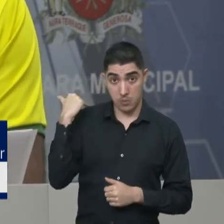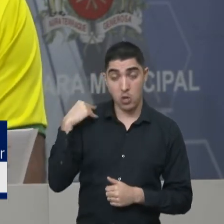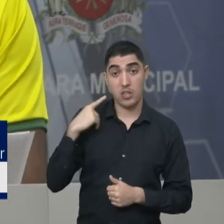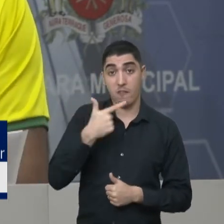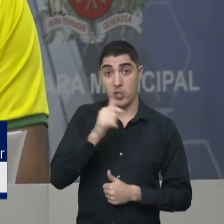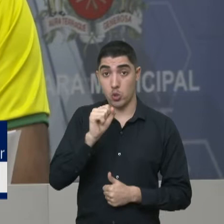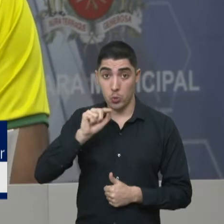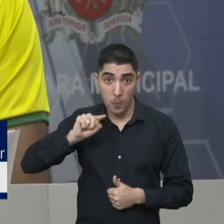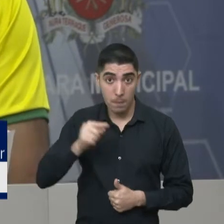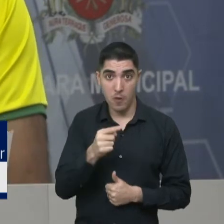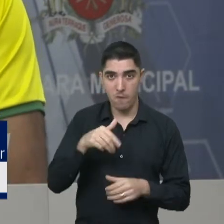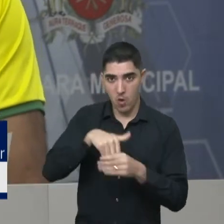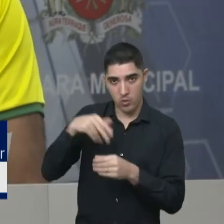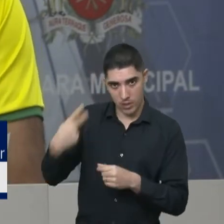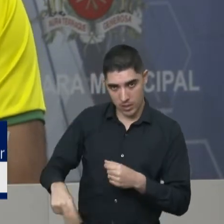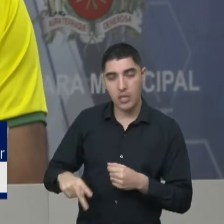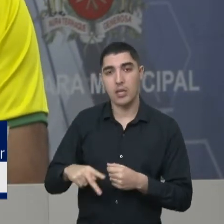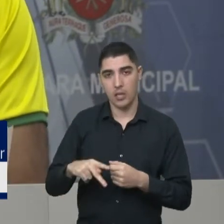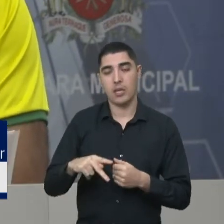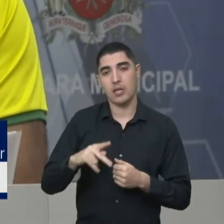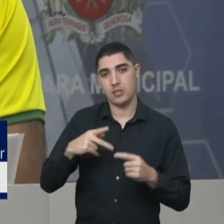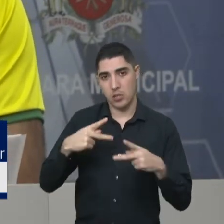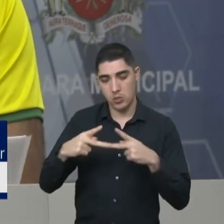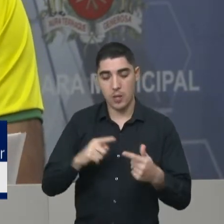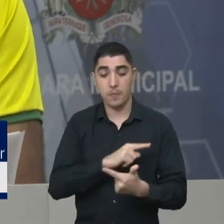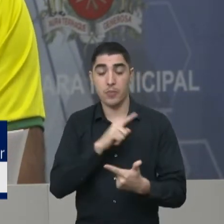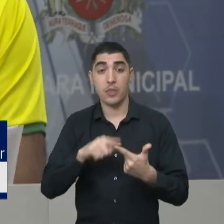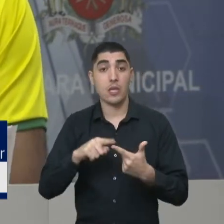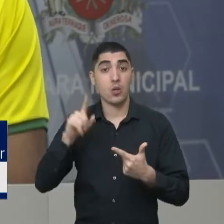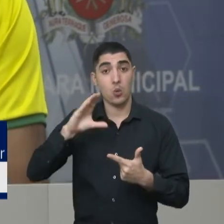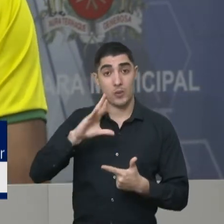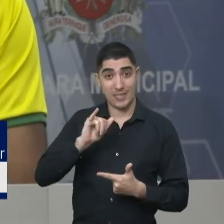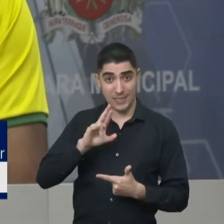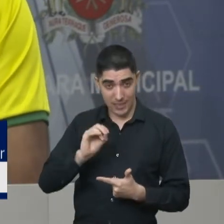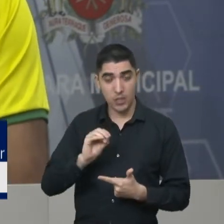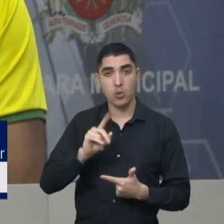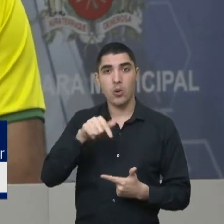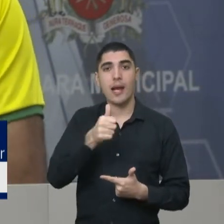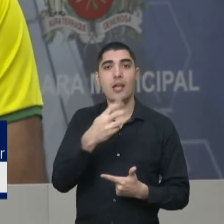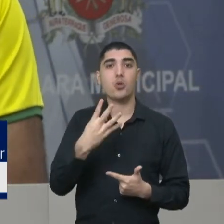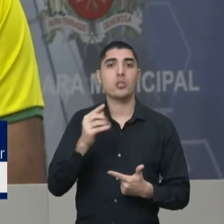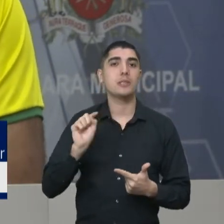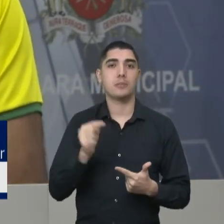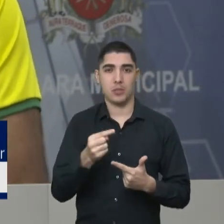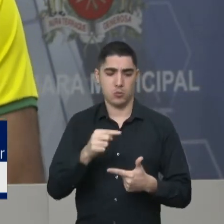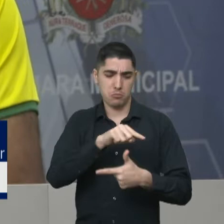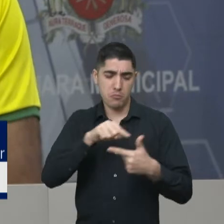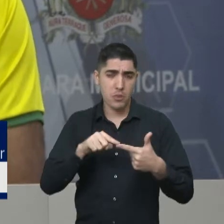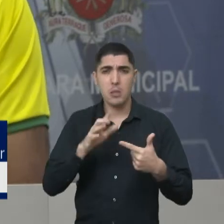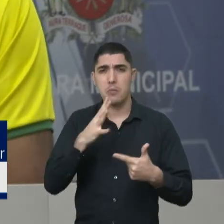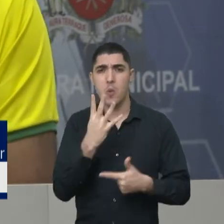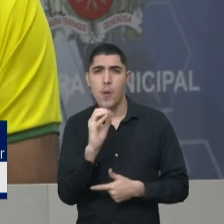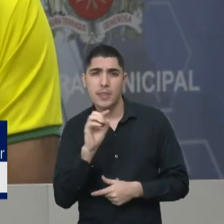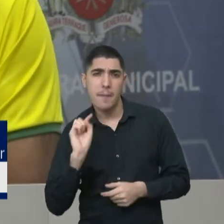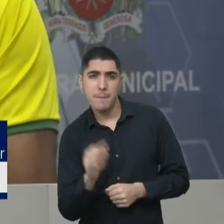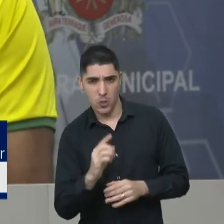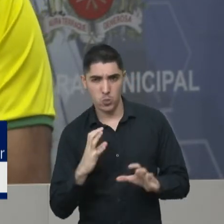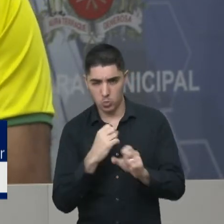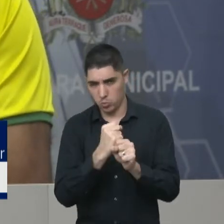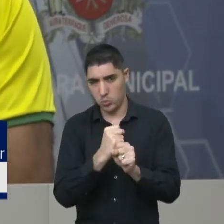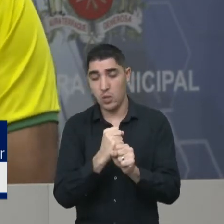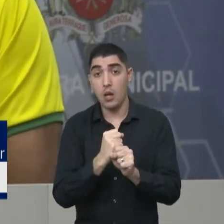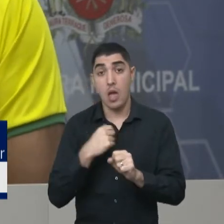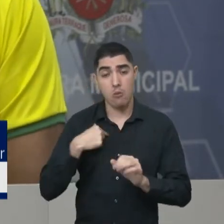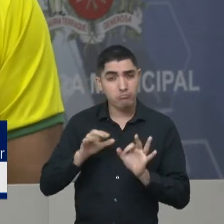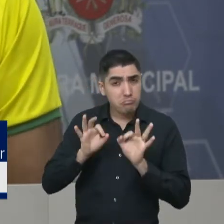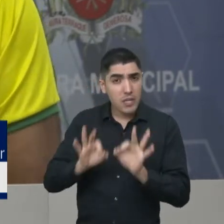o Ciro teve 14, isso soma 42 mil. Eu tenho certeza que uns 30 mil desses nós vamos conseguir levar